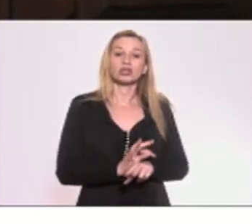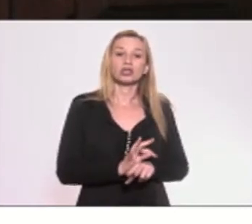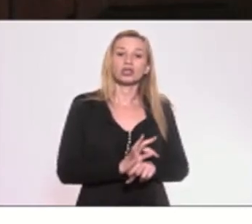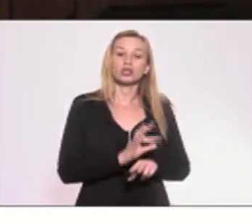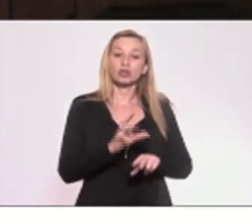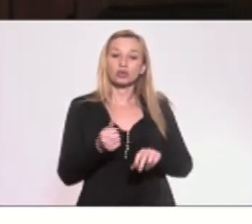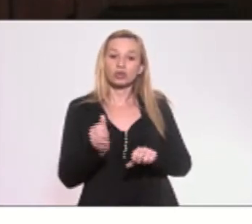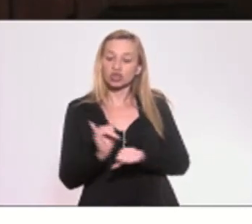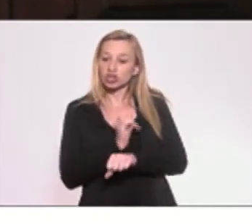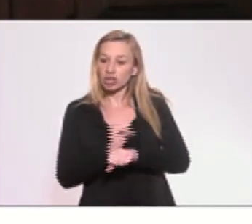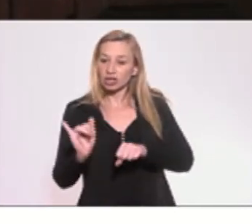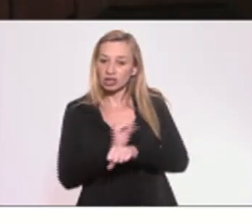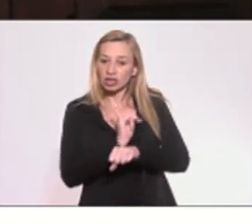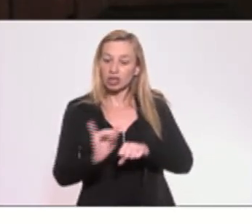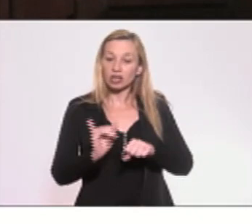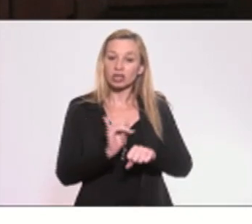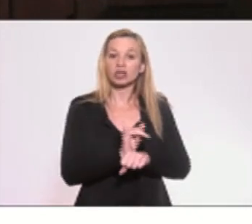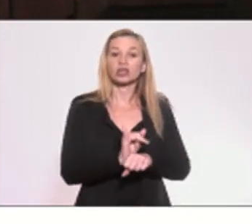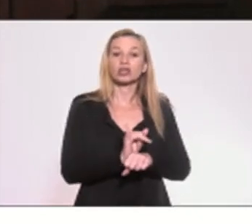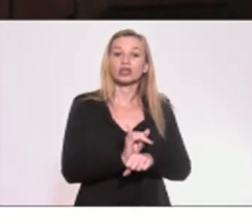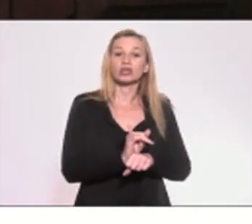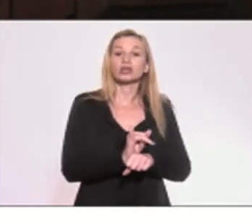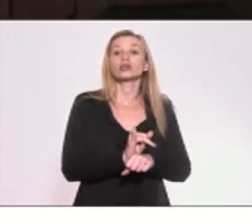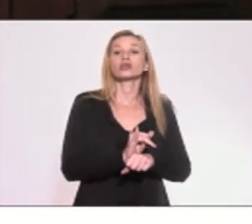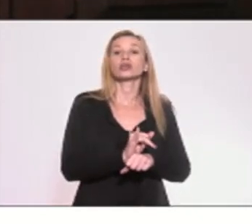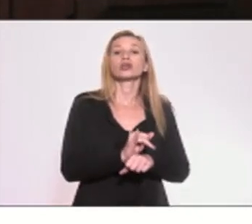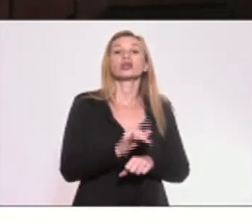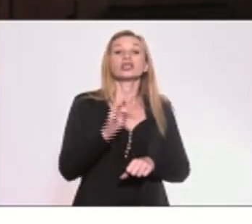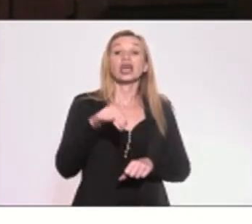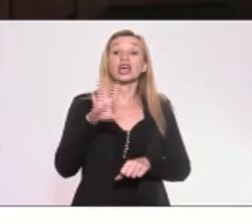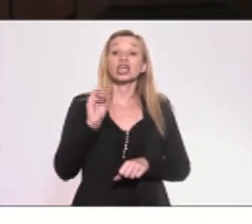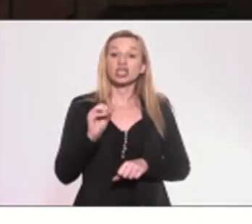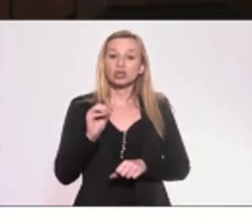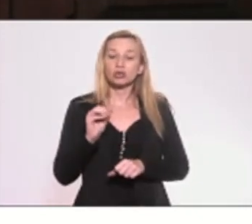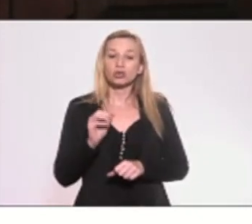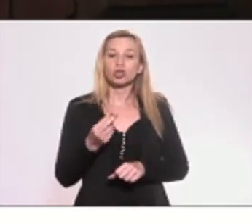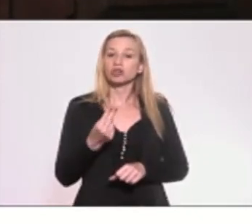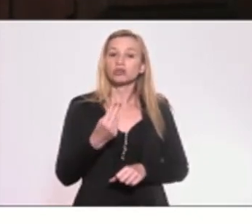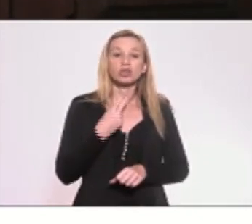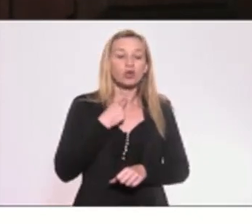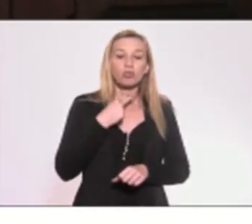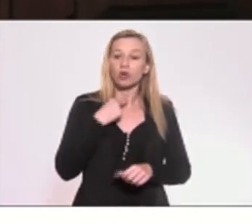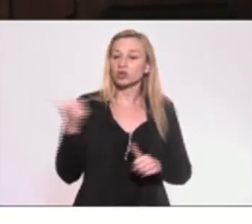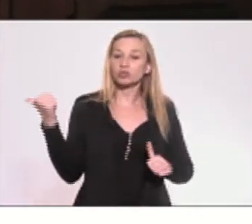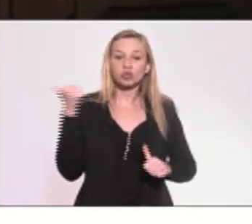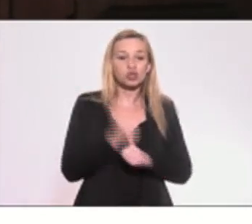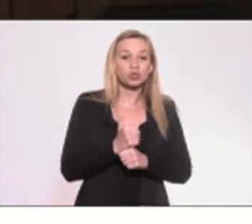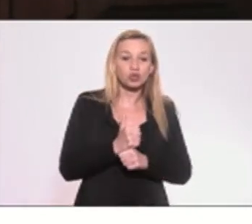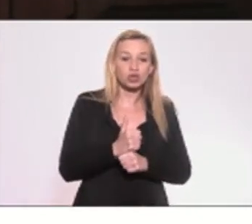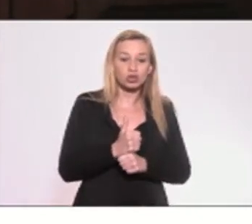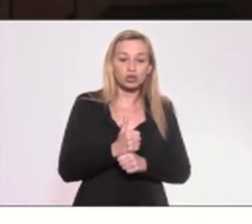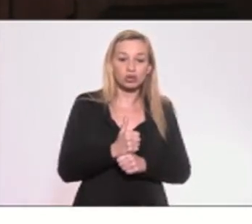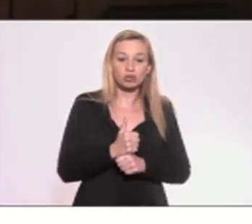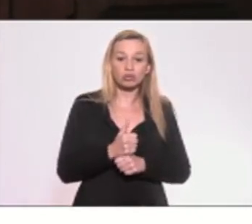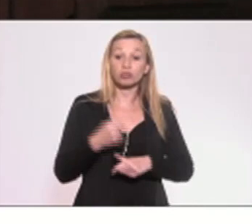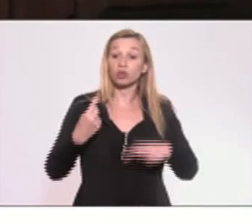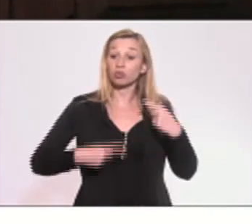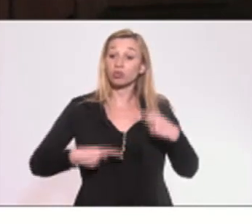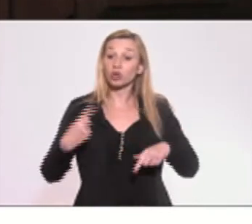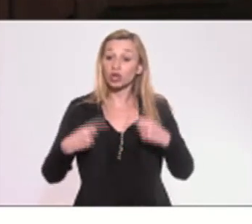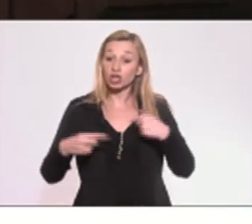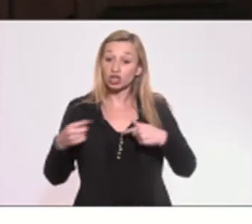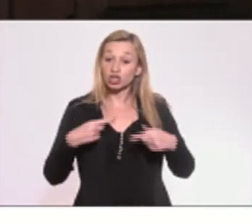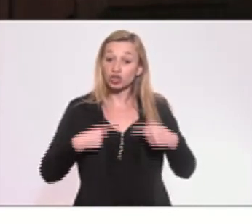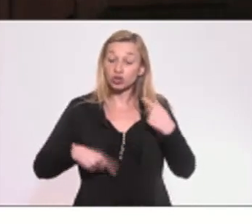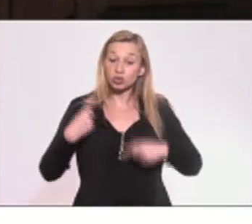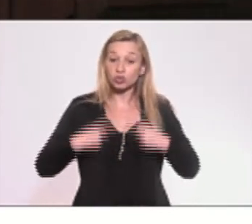alternativas envolve um juízo técnico-jurídico que não pode ser substituído pelo juízo político emitido